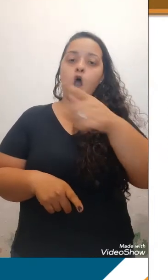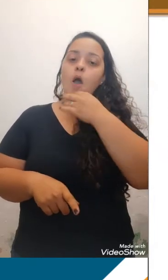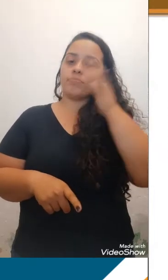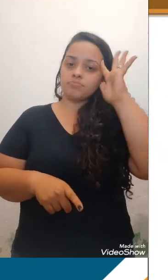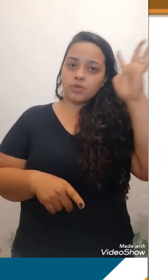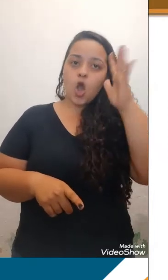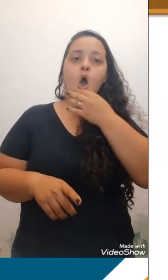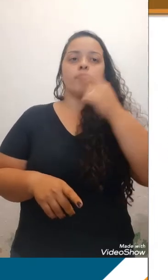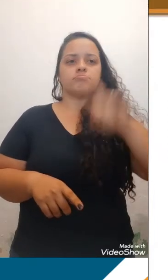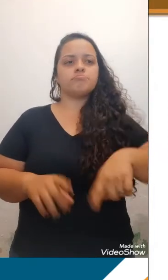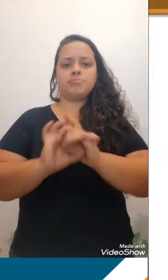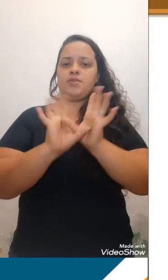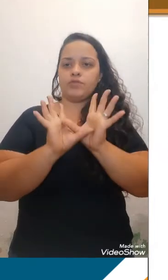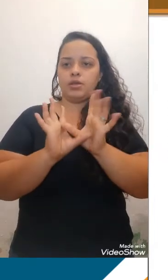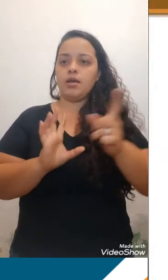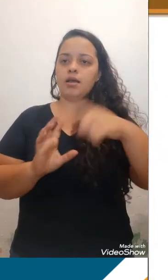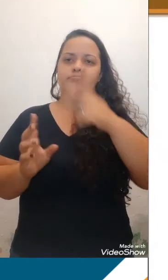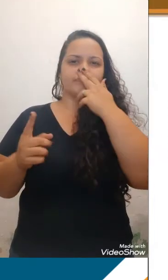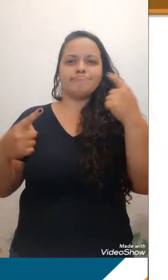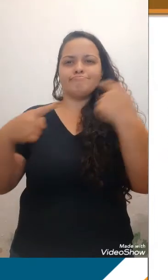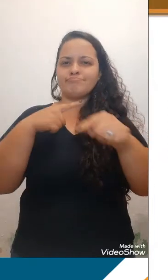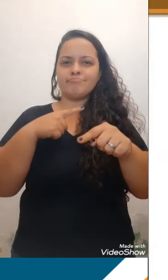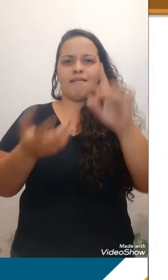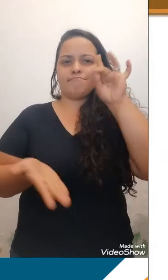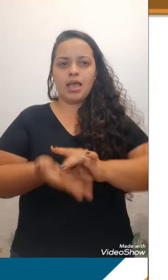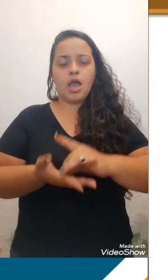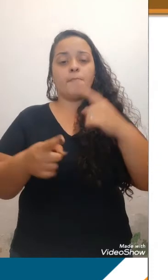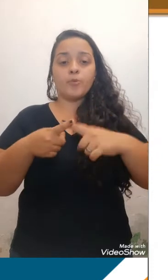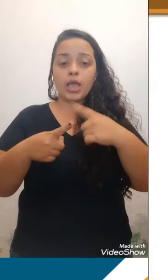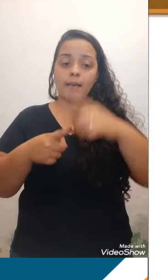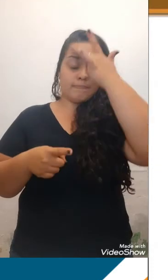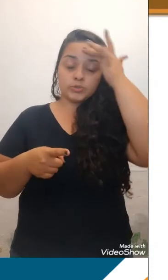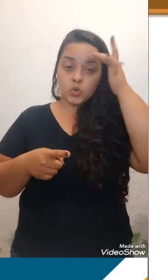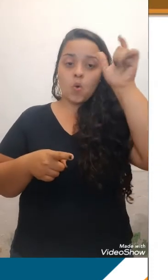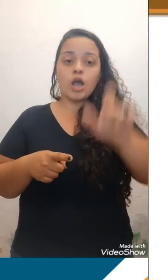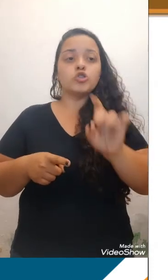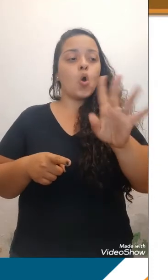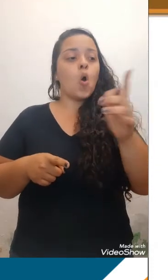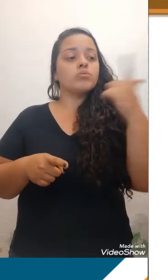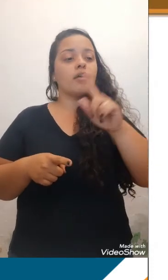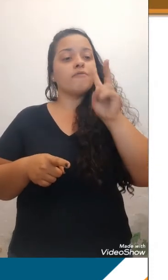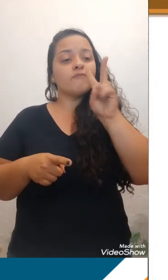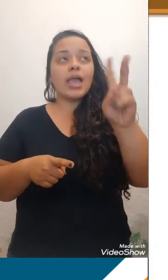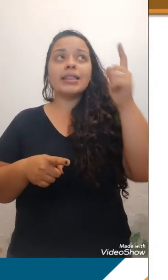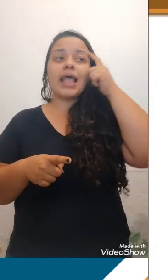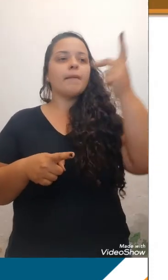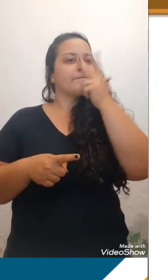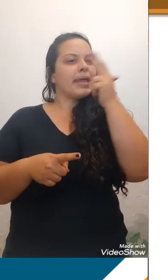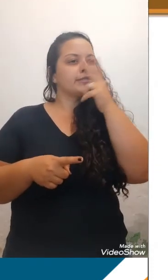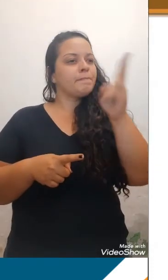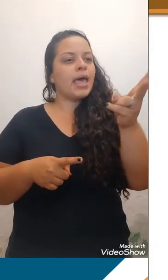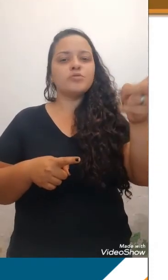livre. Entretanto, tal pensamento vai de encontro à realidade, ao passo que as pessoas veem apenas ideias parecidas com